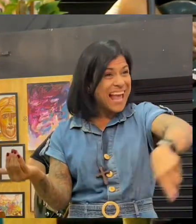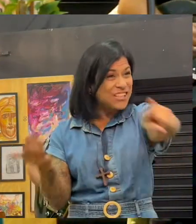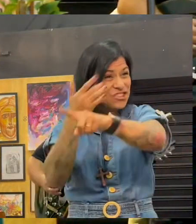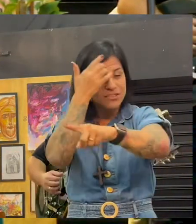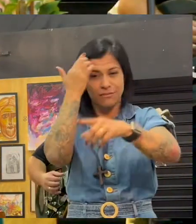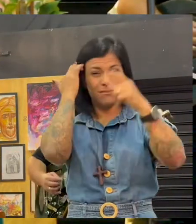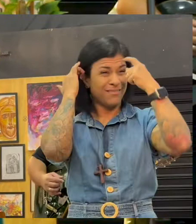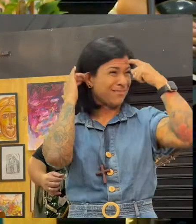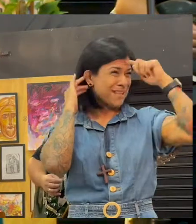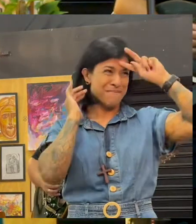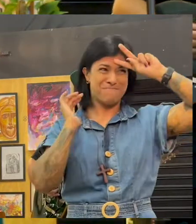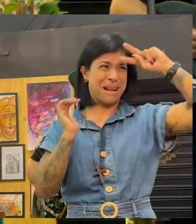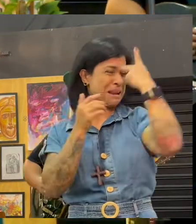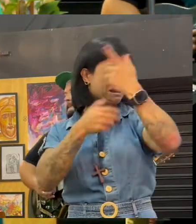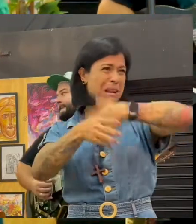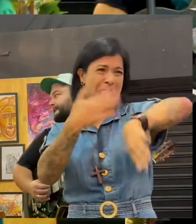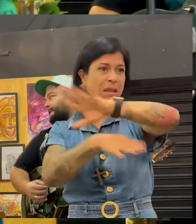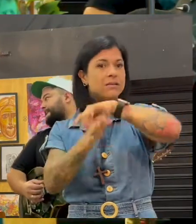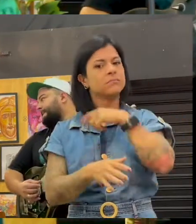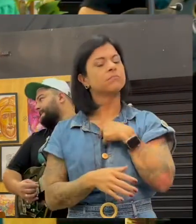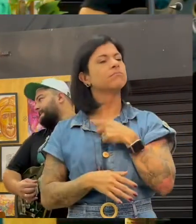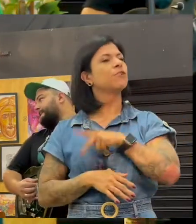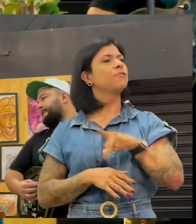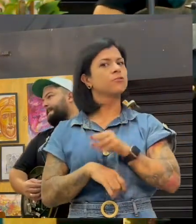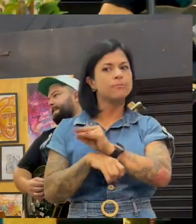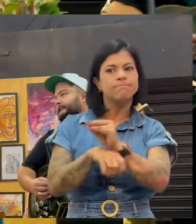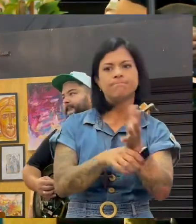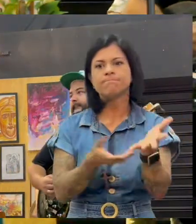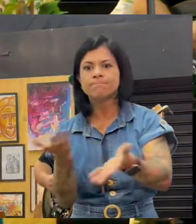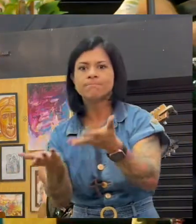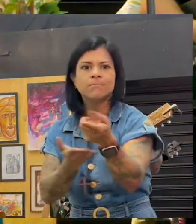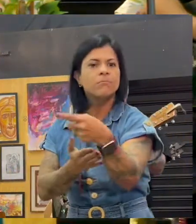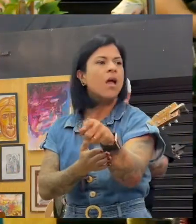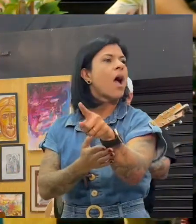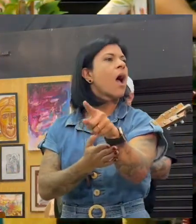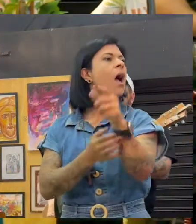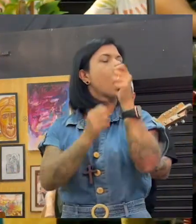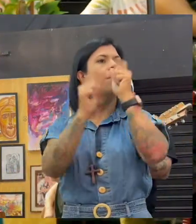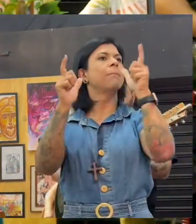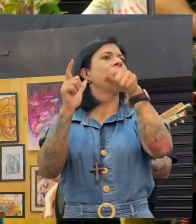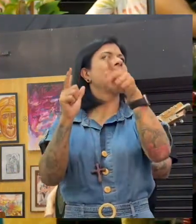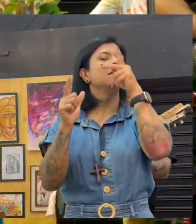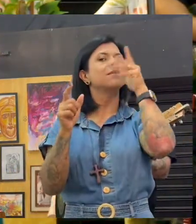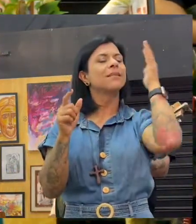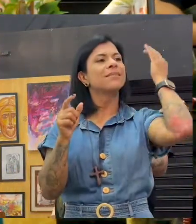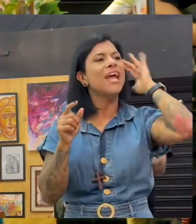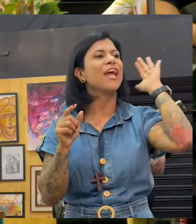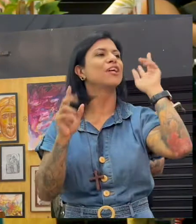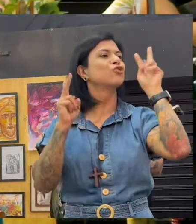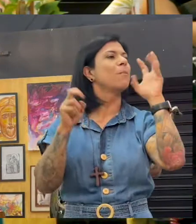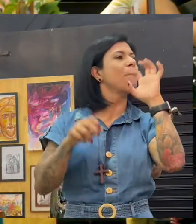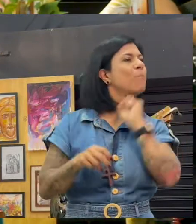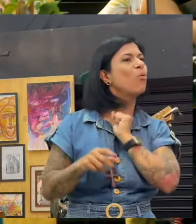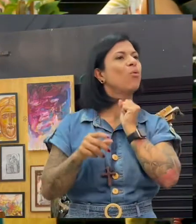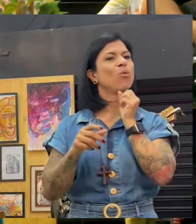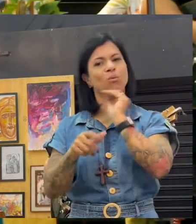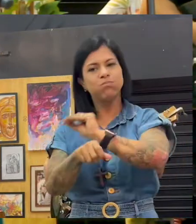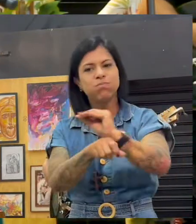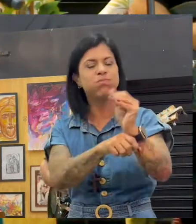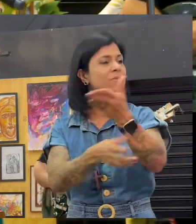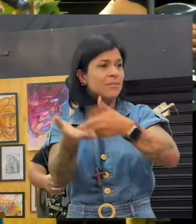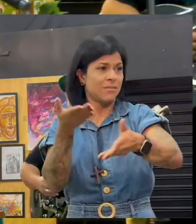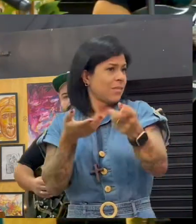Eu sei que é difícil ser professor de ensino médio, mas ali você é chamado por Deus para ser um missionário ali também.